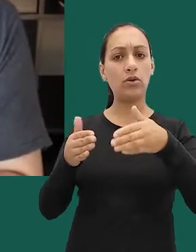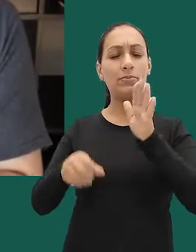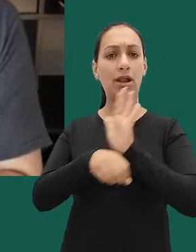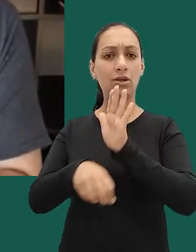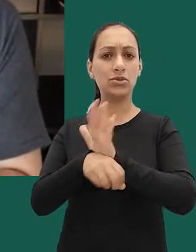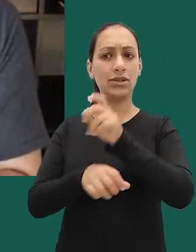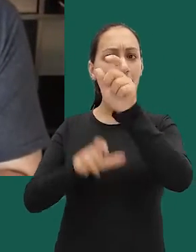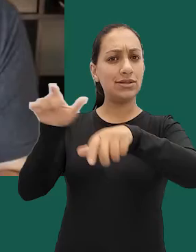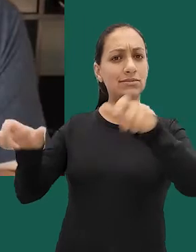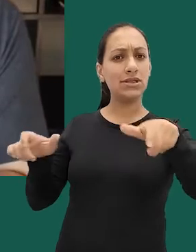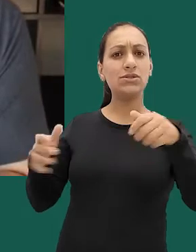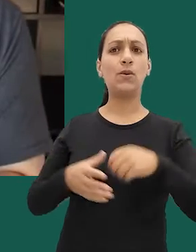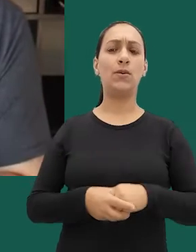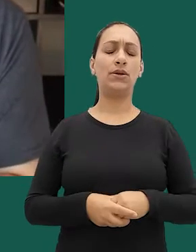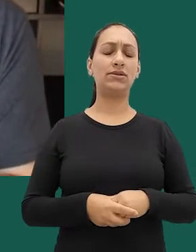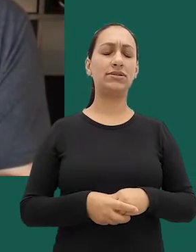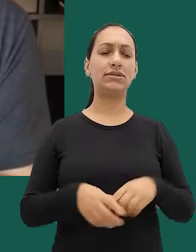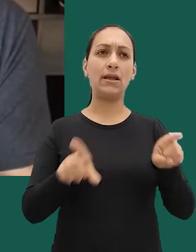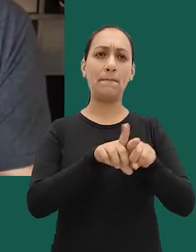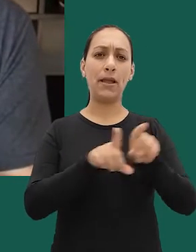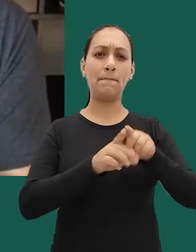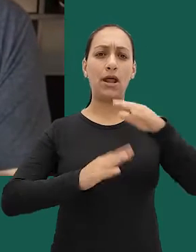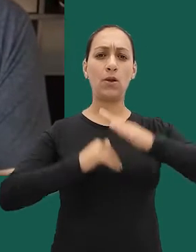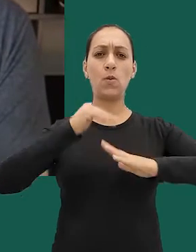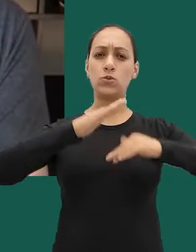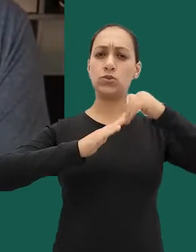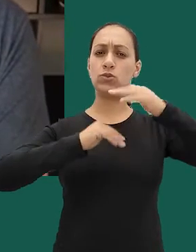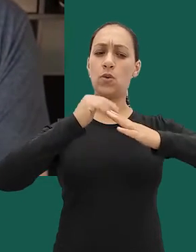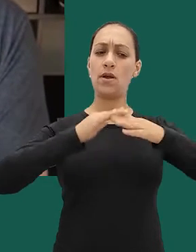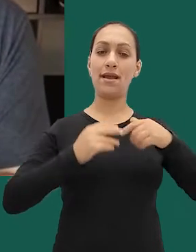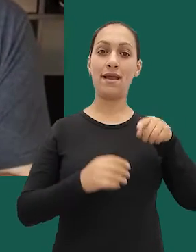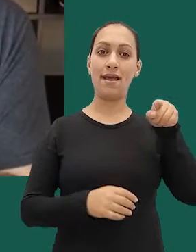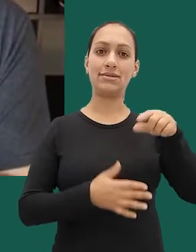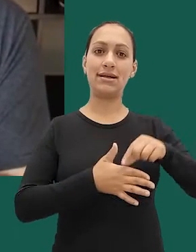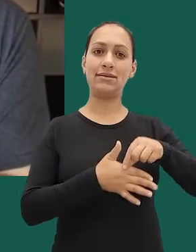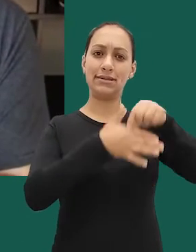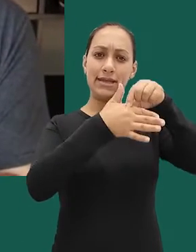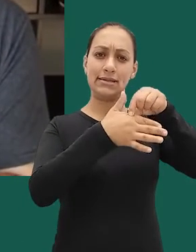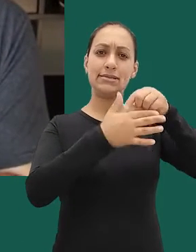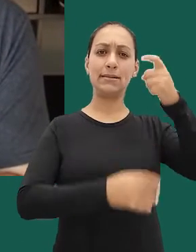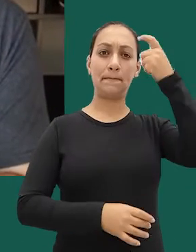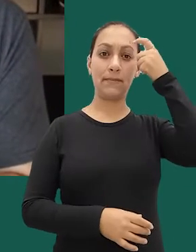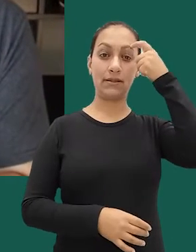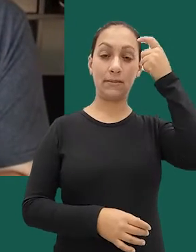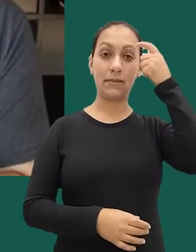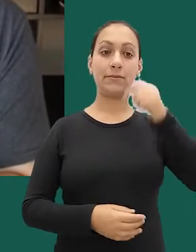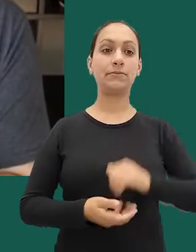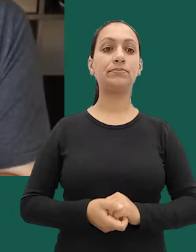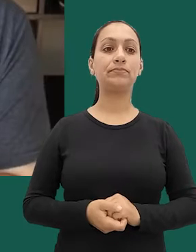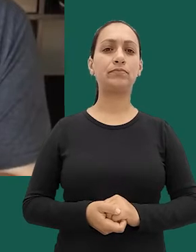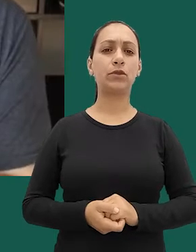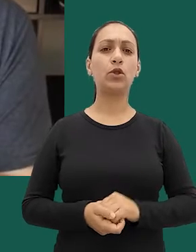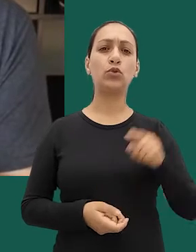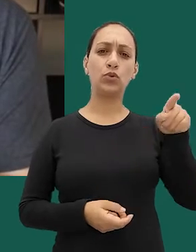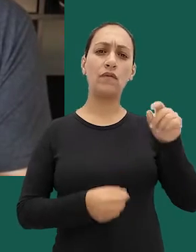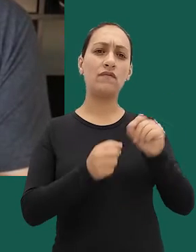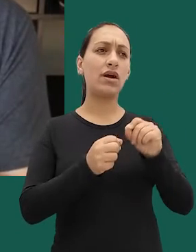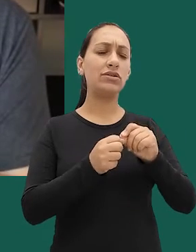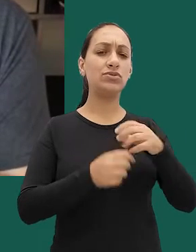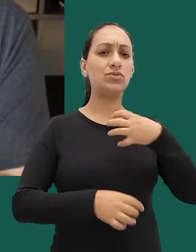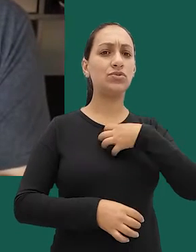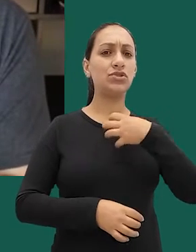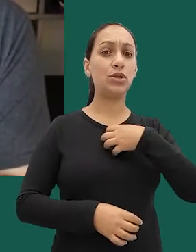pessoas, quanto construir essa liderança de pensamento. Tu faz isso de